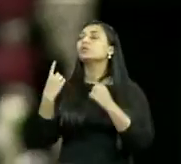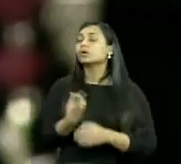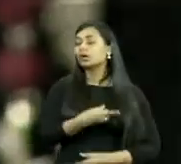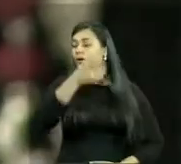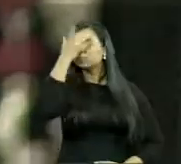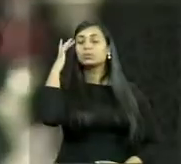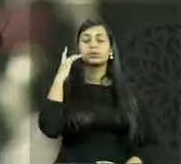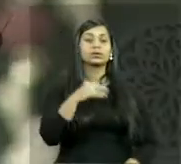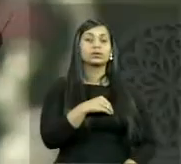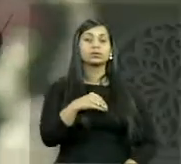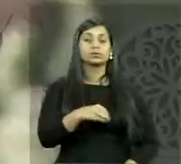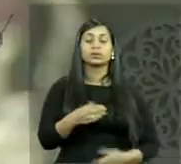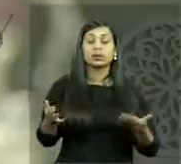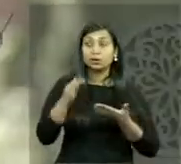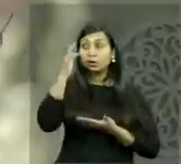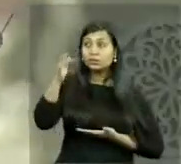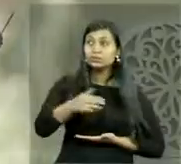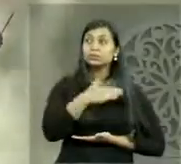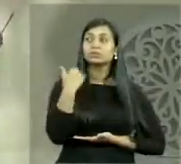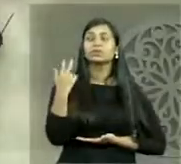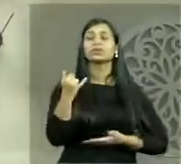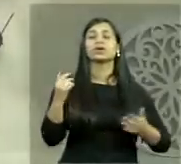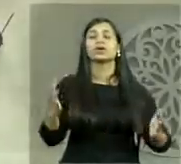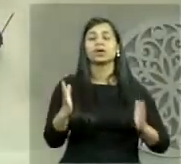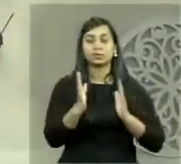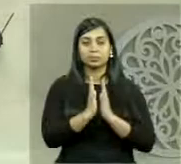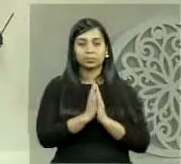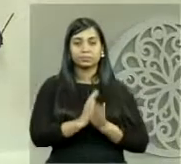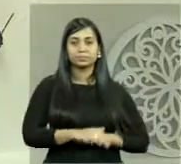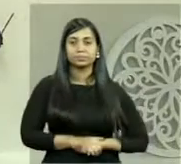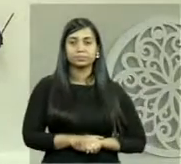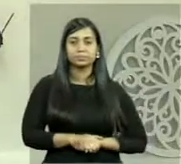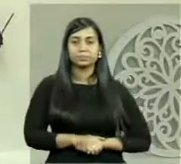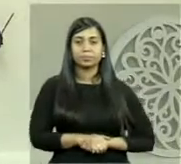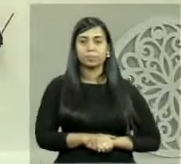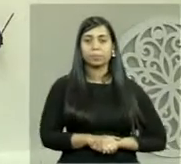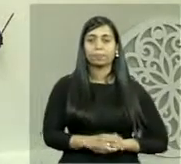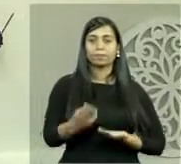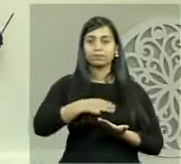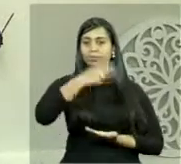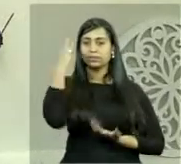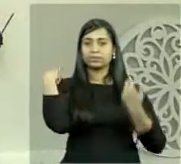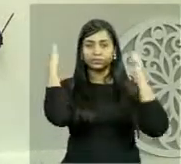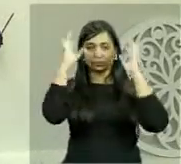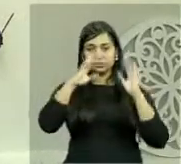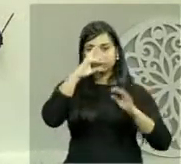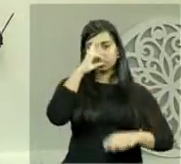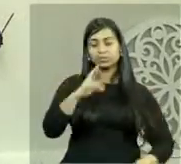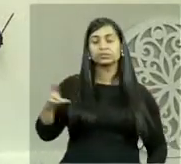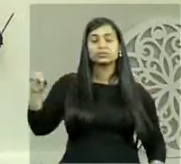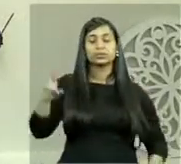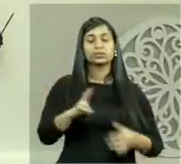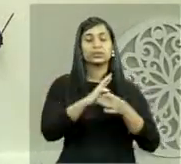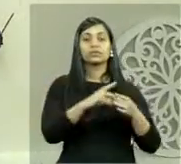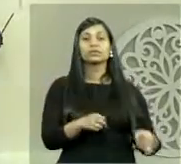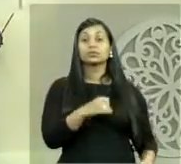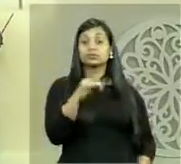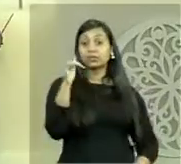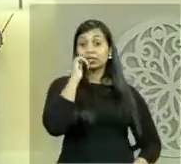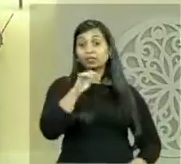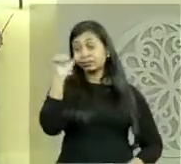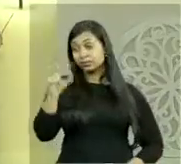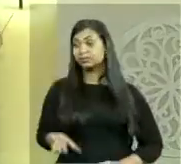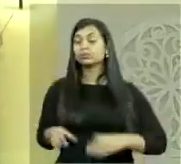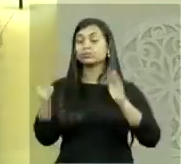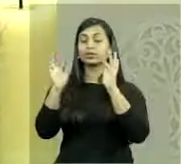Deus, rogai por nós, pecadores, agora e na hora de nossa morte. Amém. Ave Maria, cheia de graça, o Senhor é